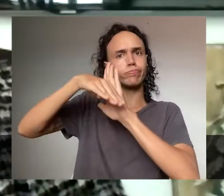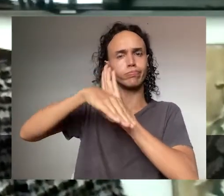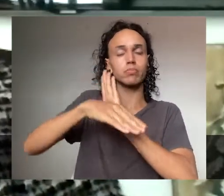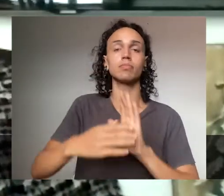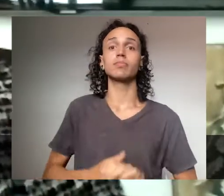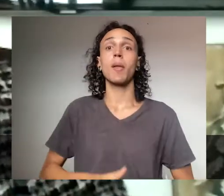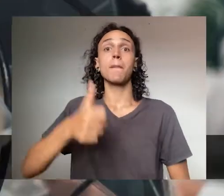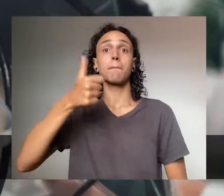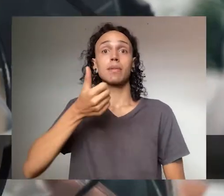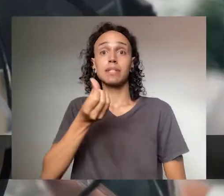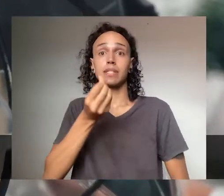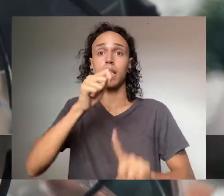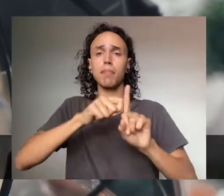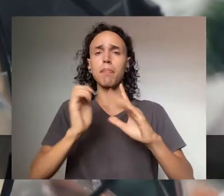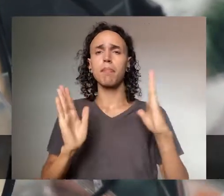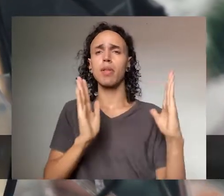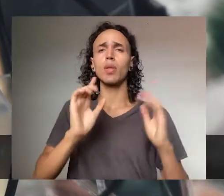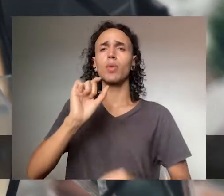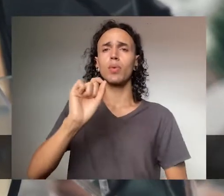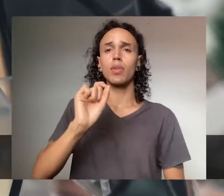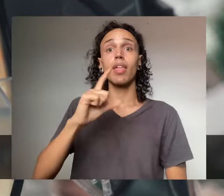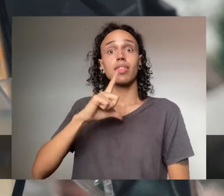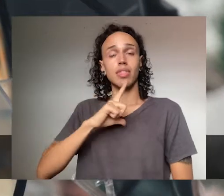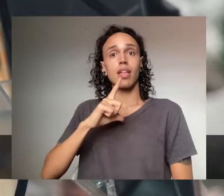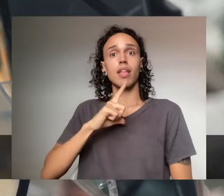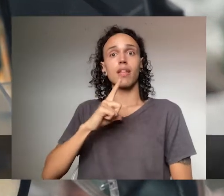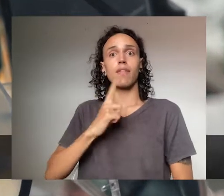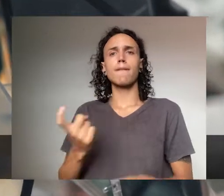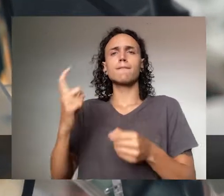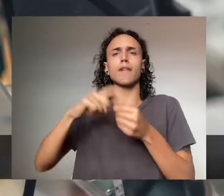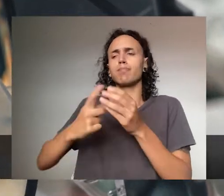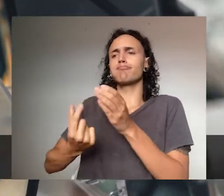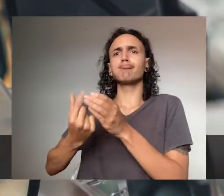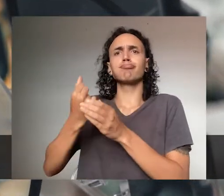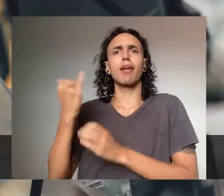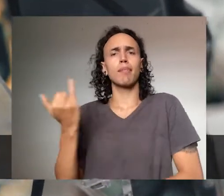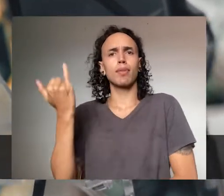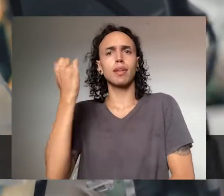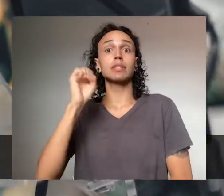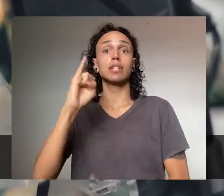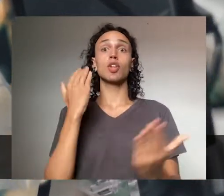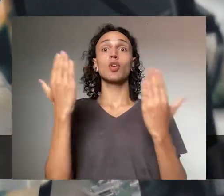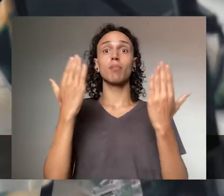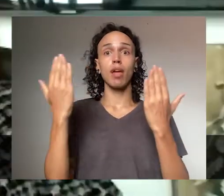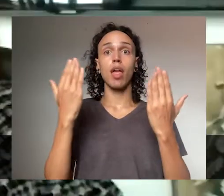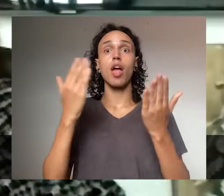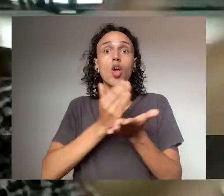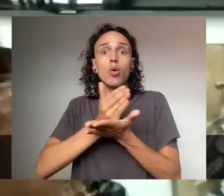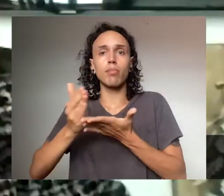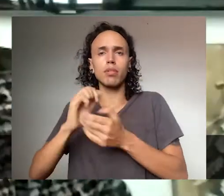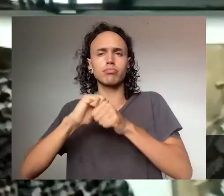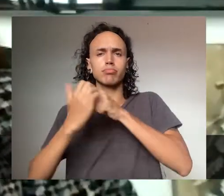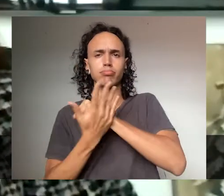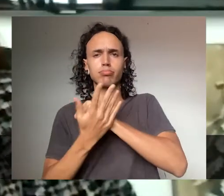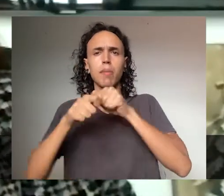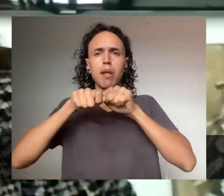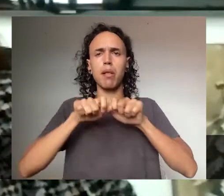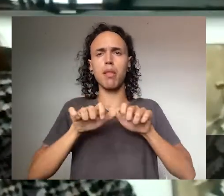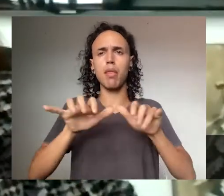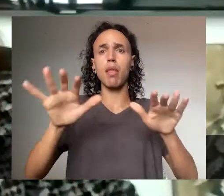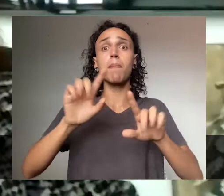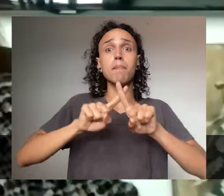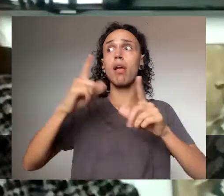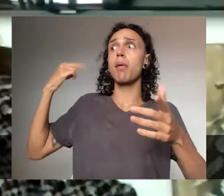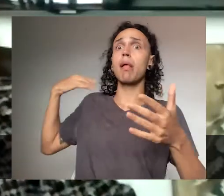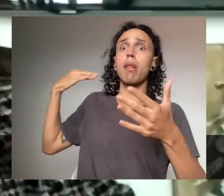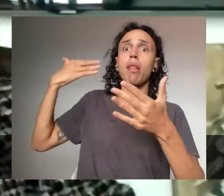No primeiro semestre, a gente teve uma recuperação ainda importante em relação ao primeiro semestre do ano da pandemia, mas eu diria que de